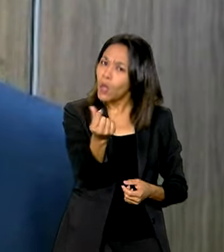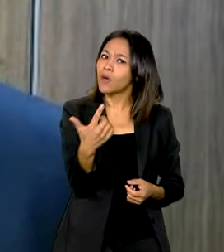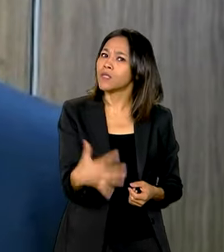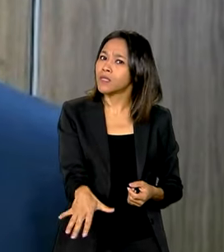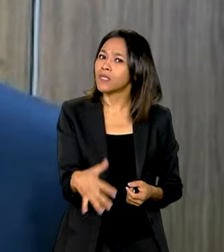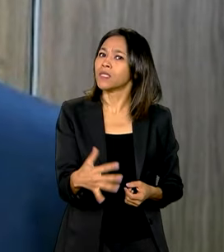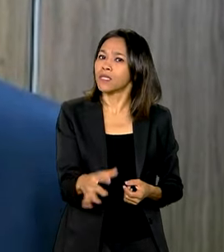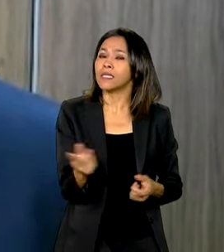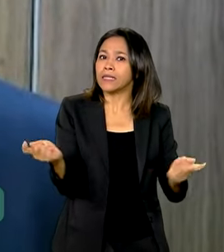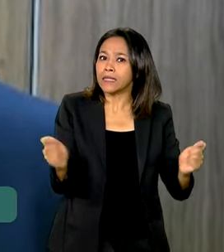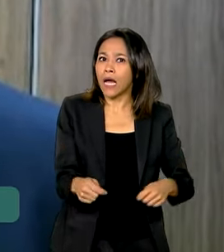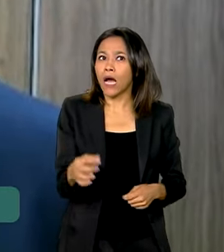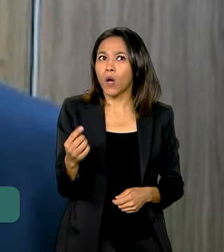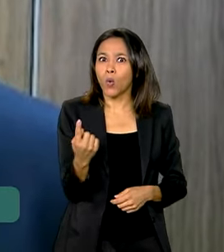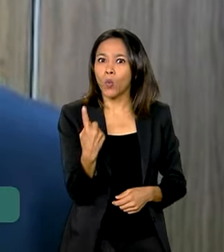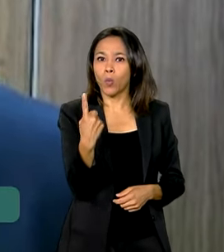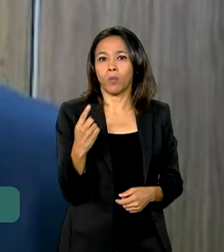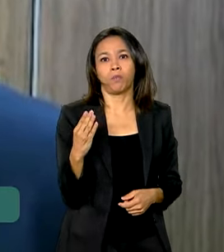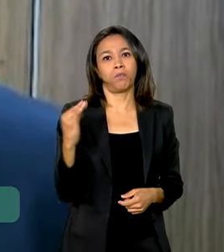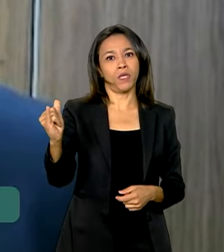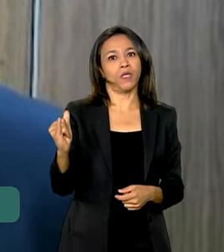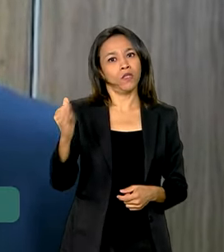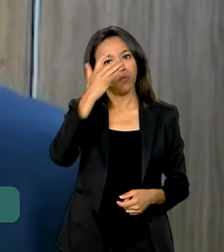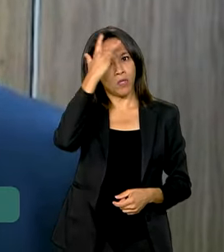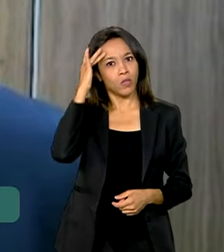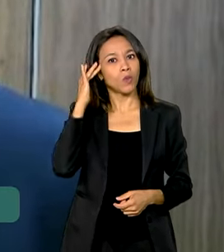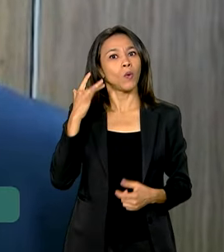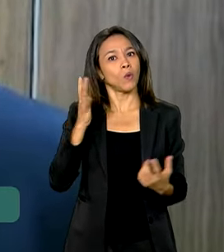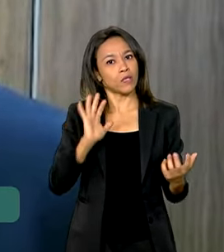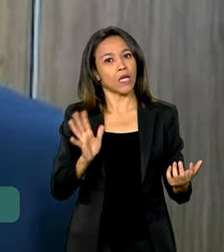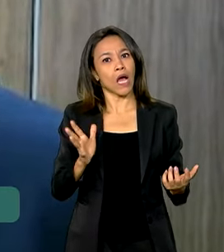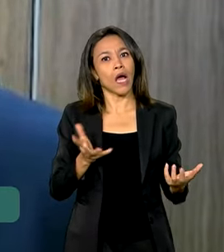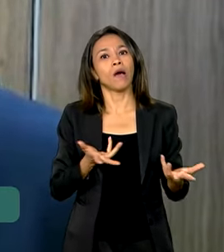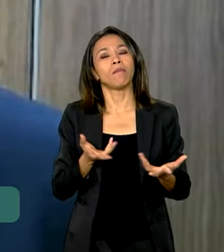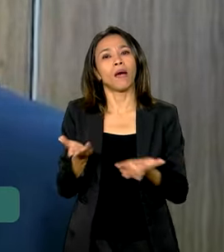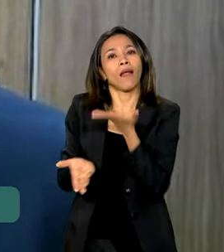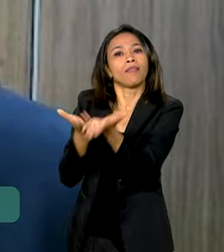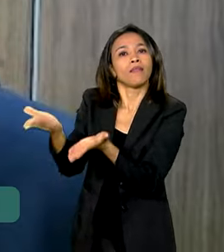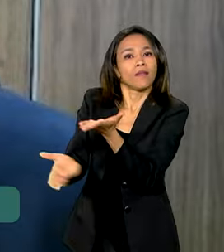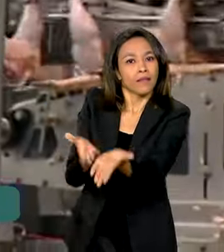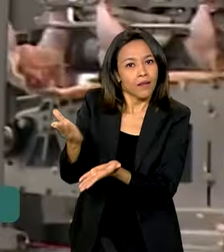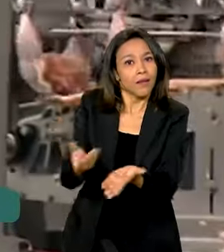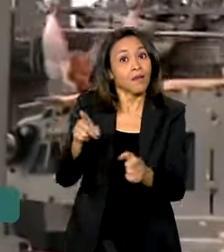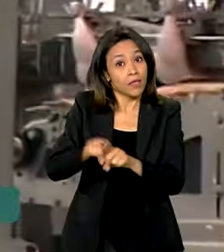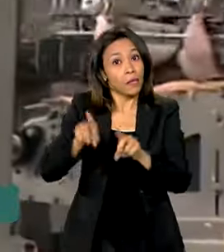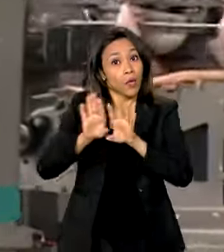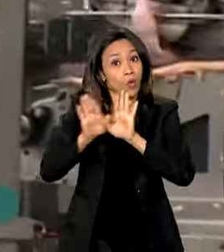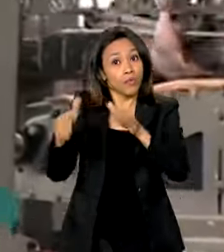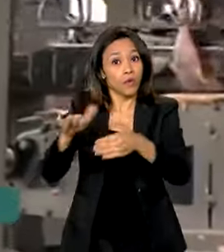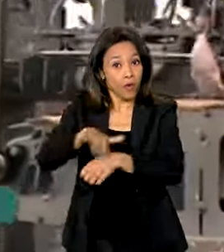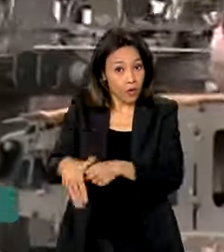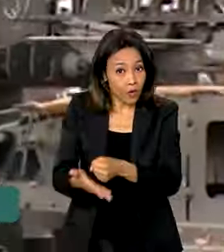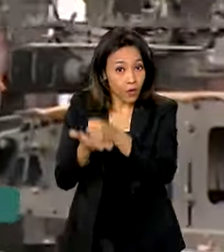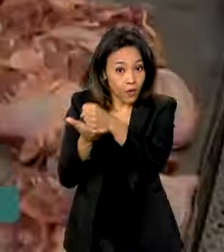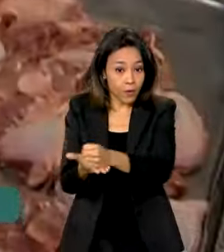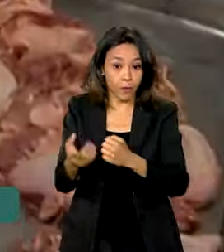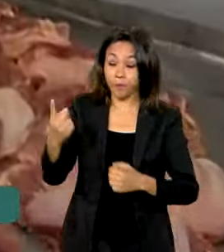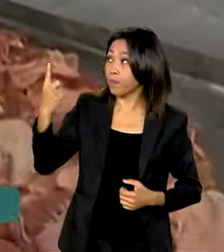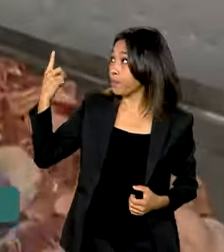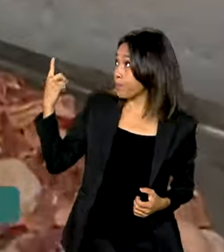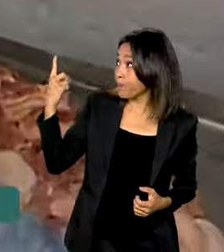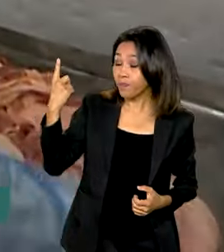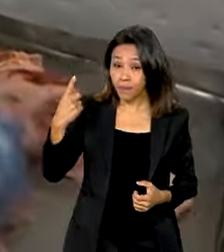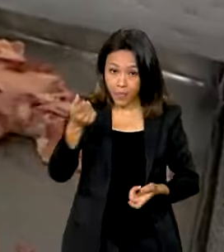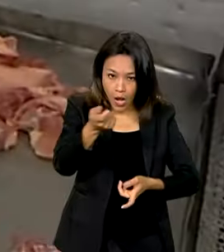que pode atender quase 1 bilhão de pessoas, né? E a agricultura do Brasil cada vez mais sustentável. O agronegócio, nos últimos